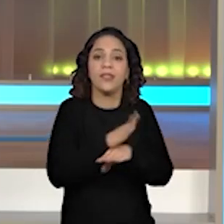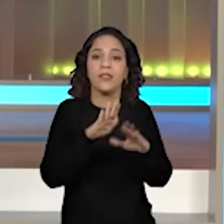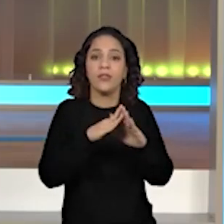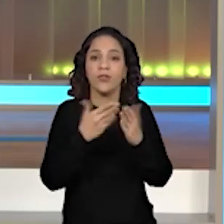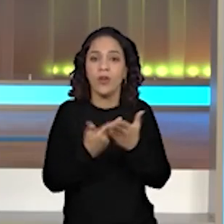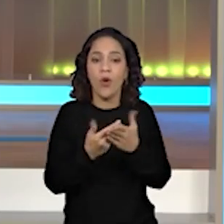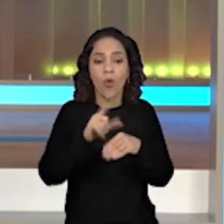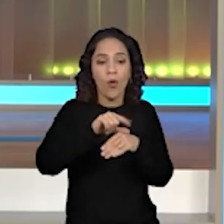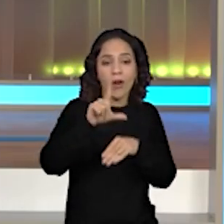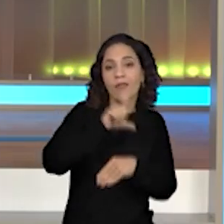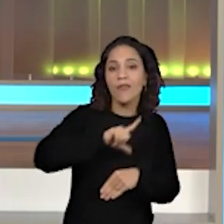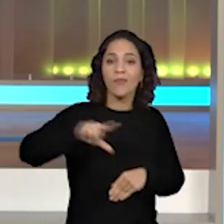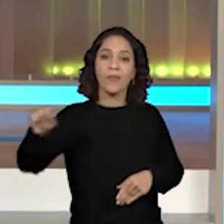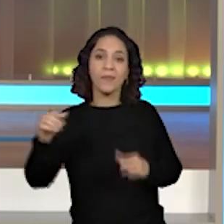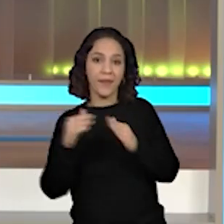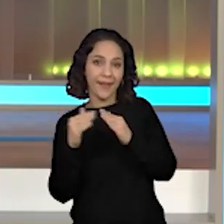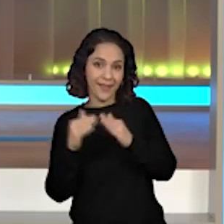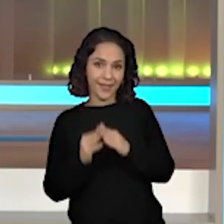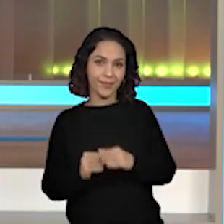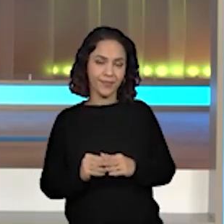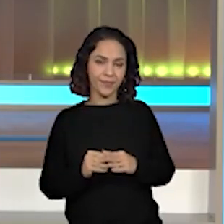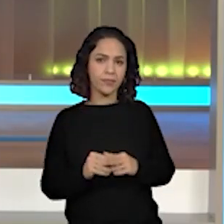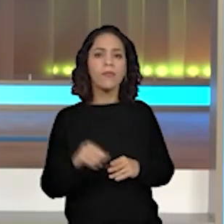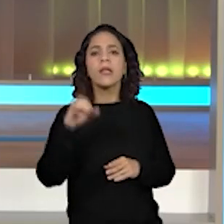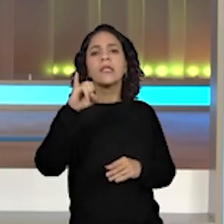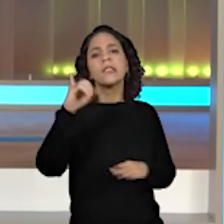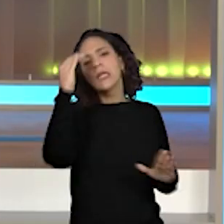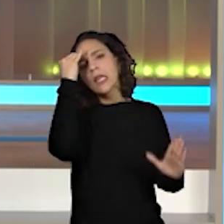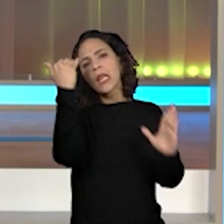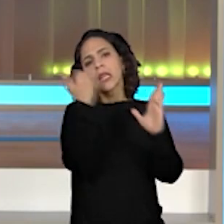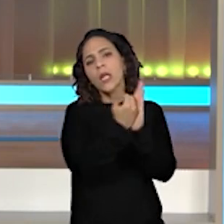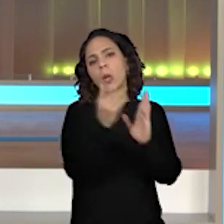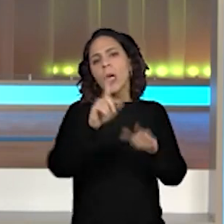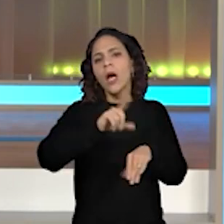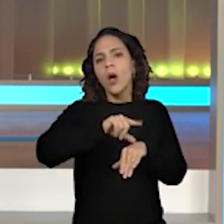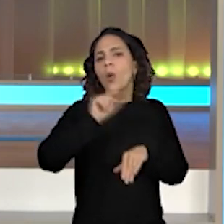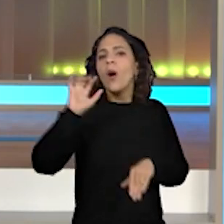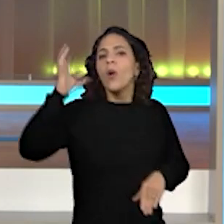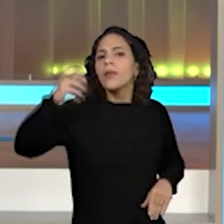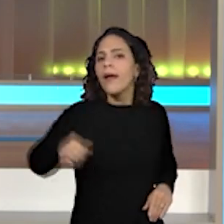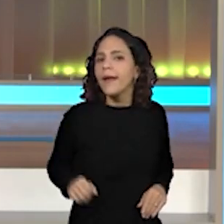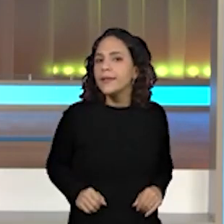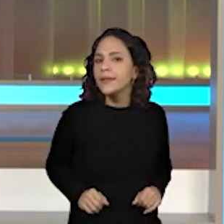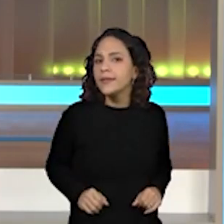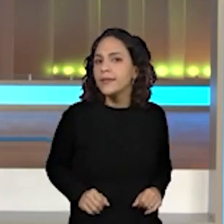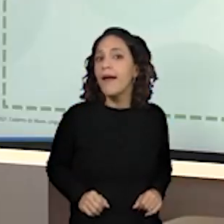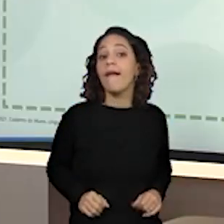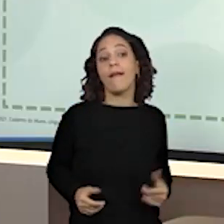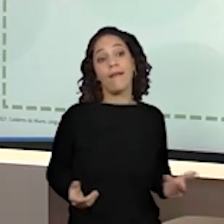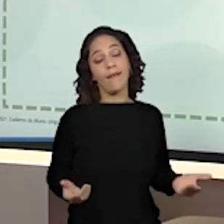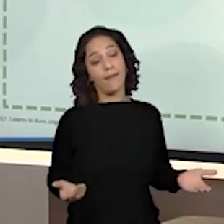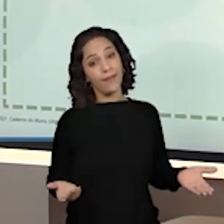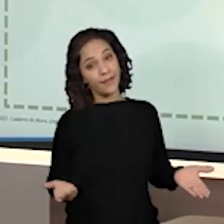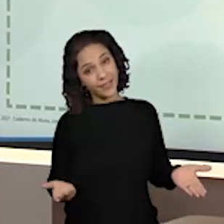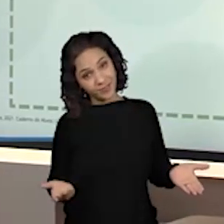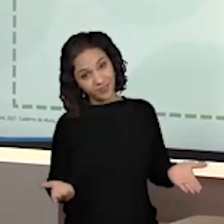escola. E se esse horário não é respeitado, o que pode acontecer?